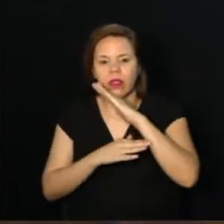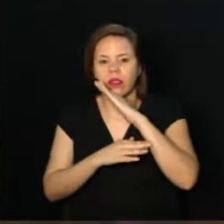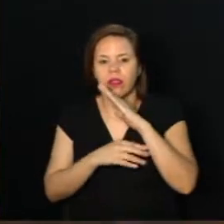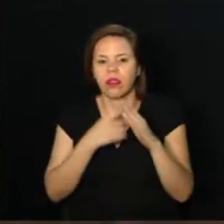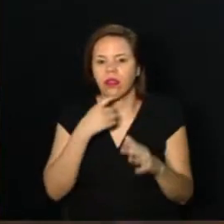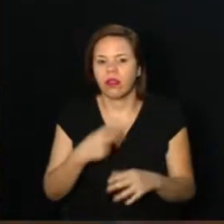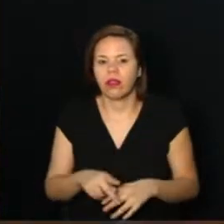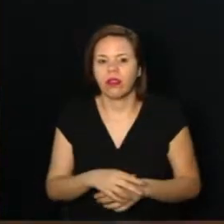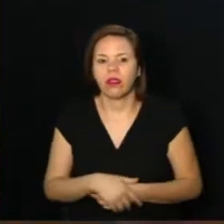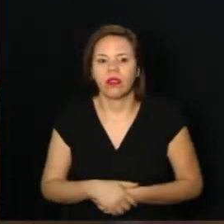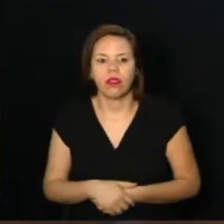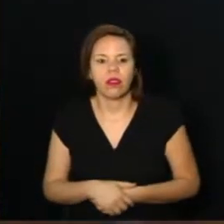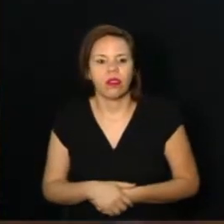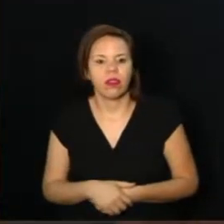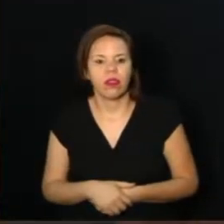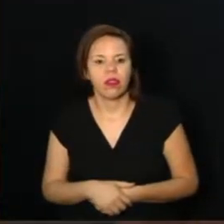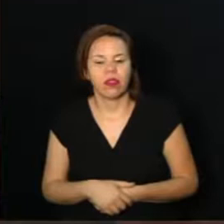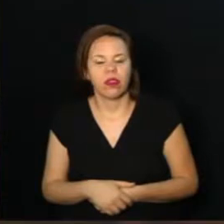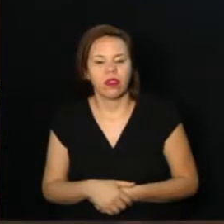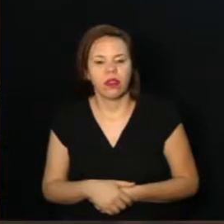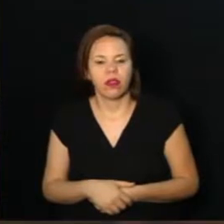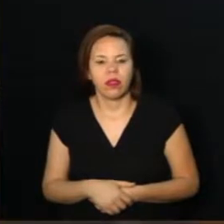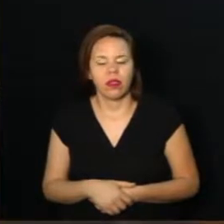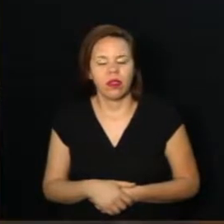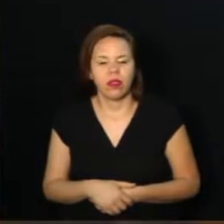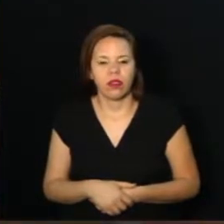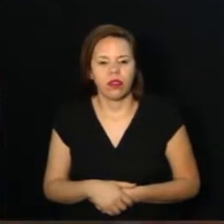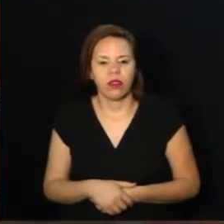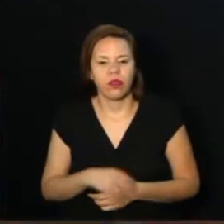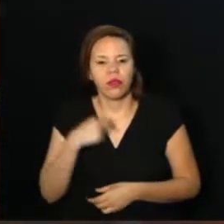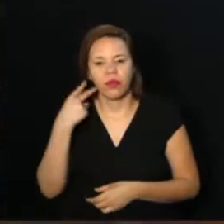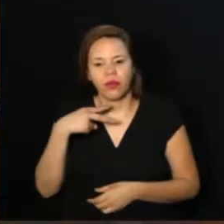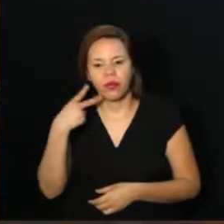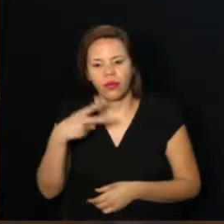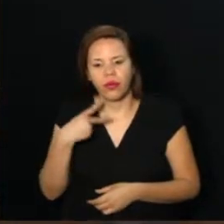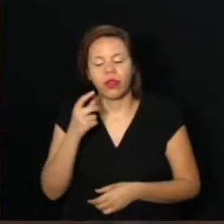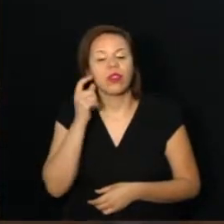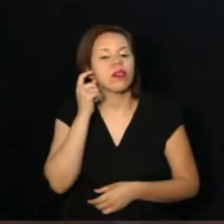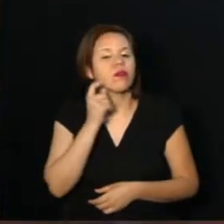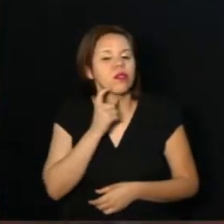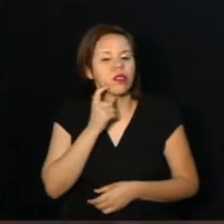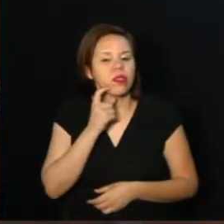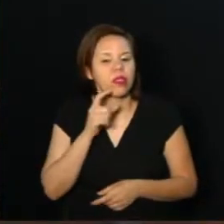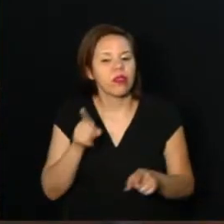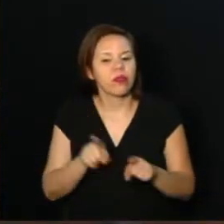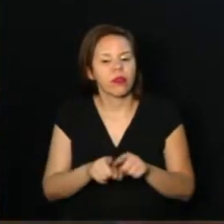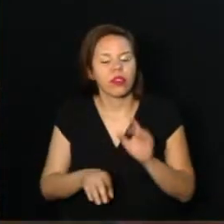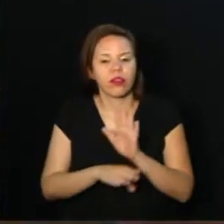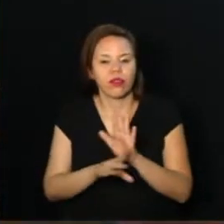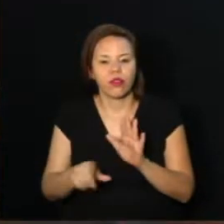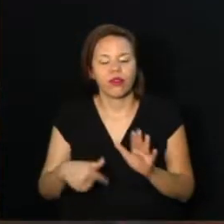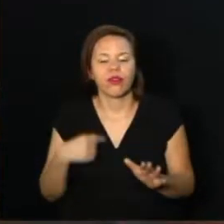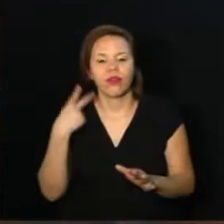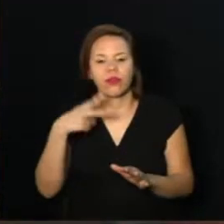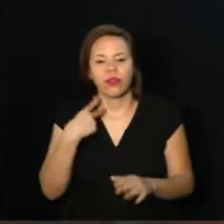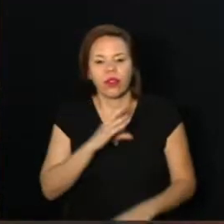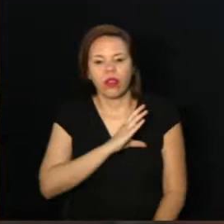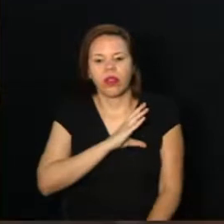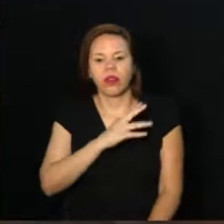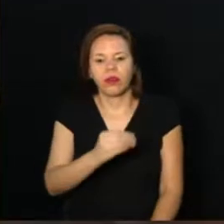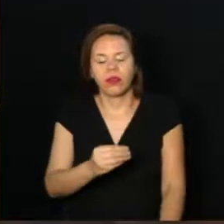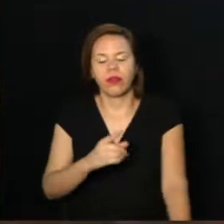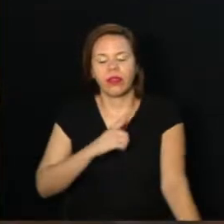de Campinas, né, na pessoa aqui do vereador Marcelo Silva, ao vereador Campos Filho, que teve